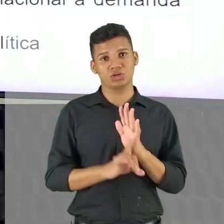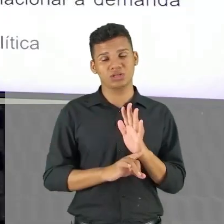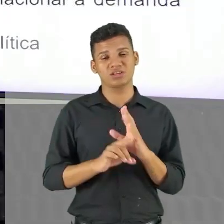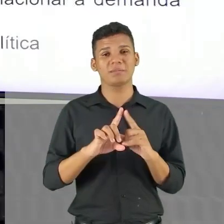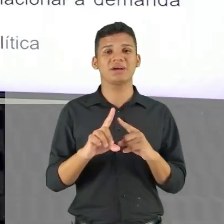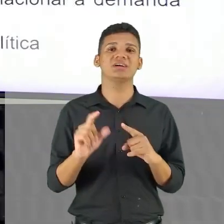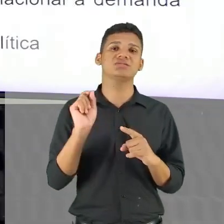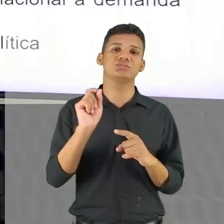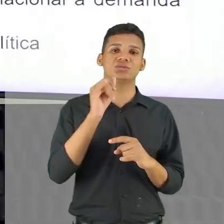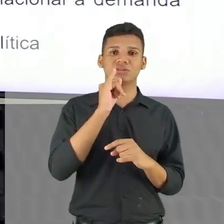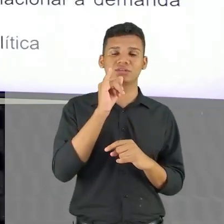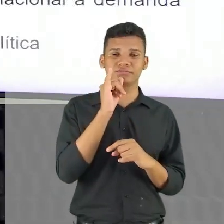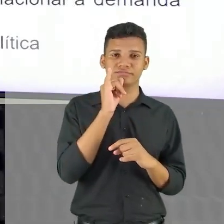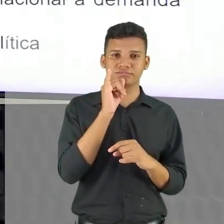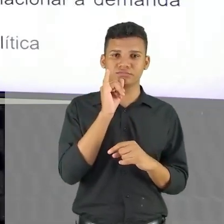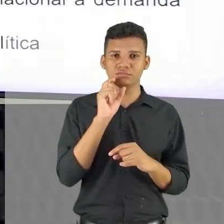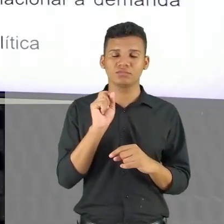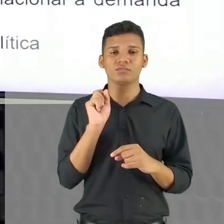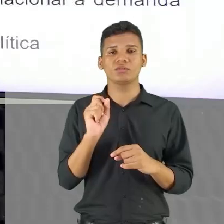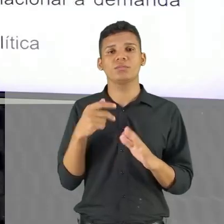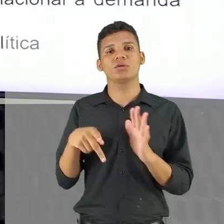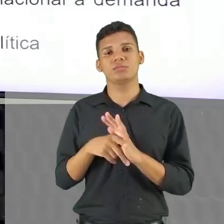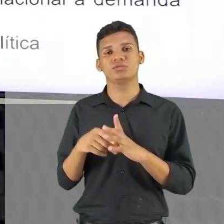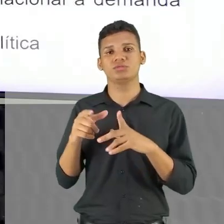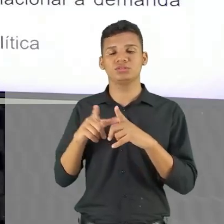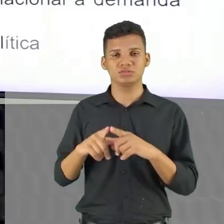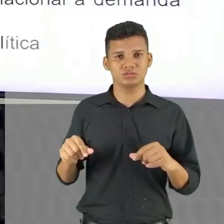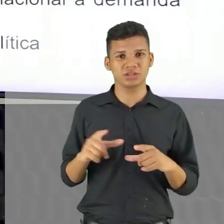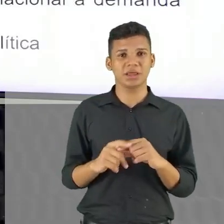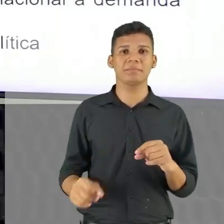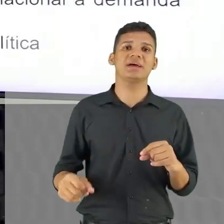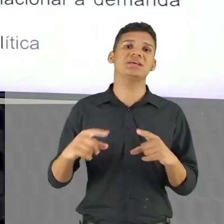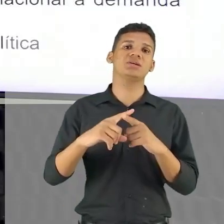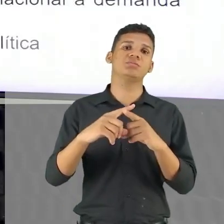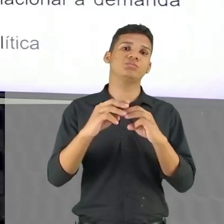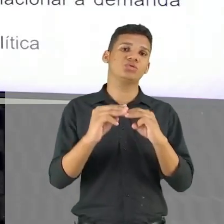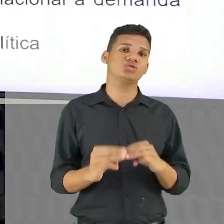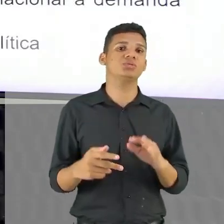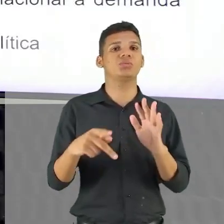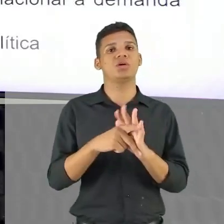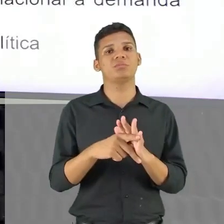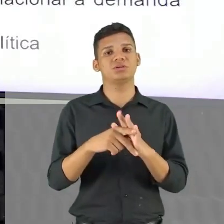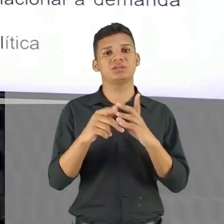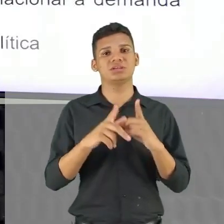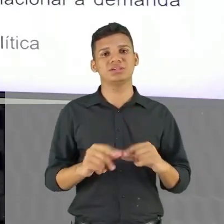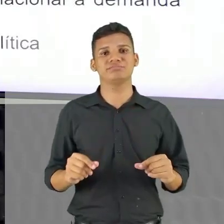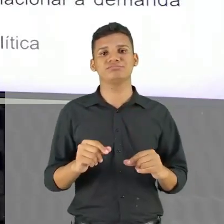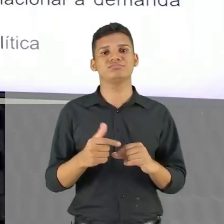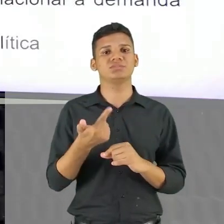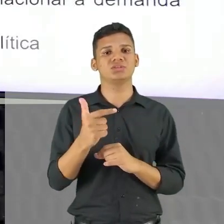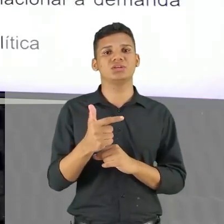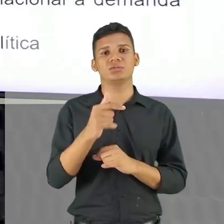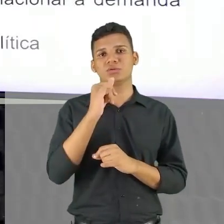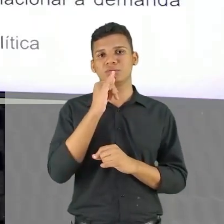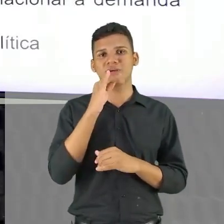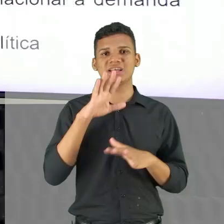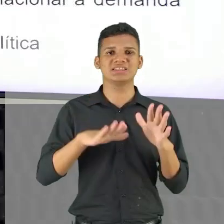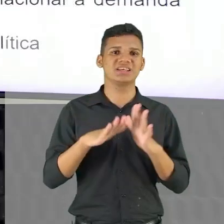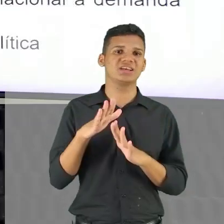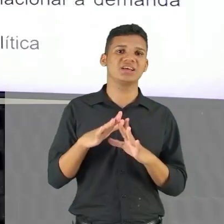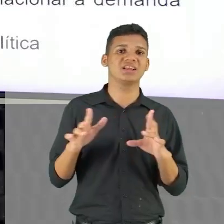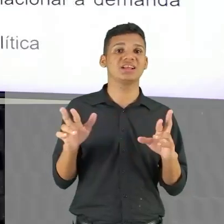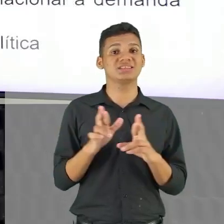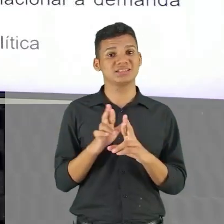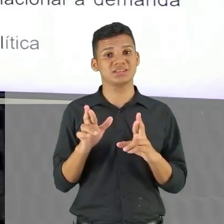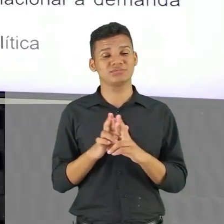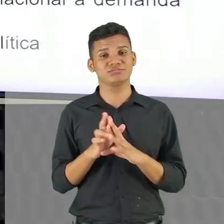vai trazer a paz necessariamente com Israel. Até porque Israel não estabelece relações com os